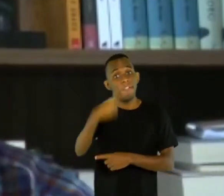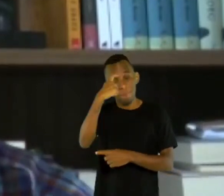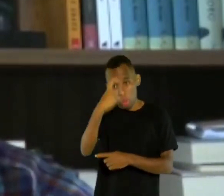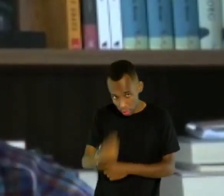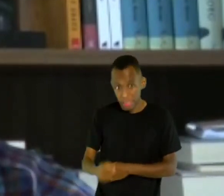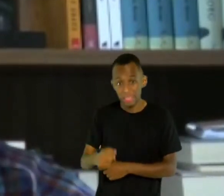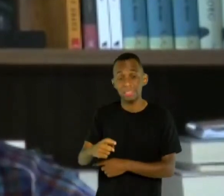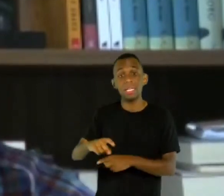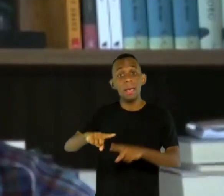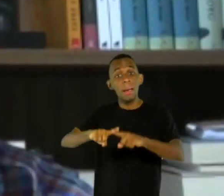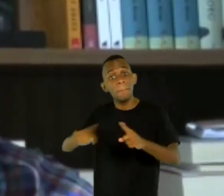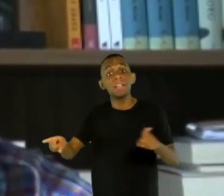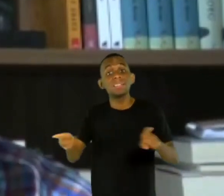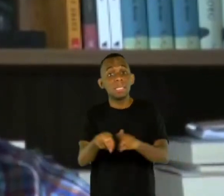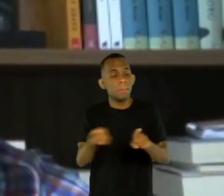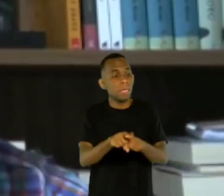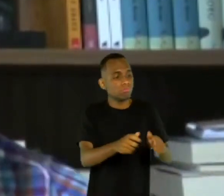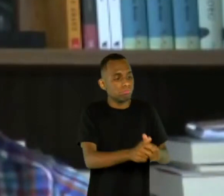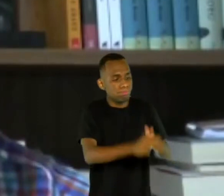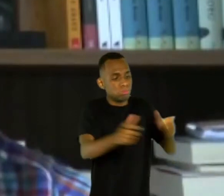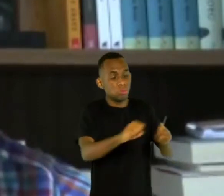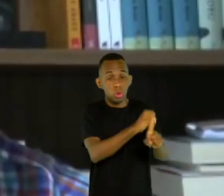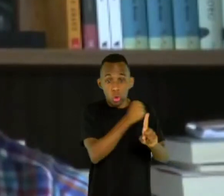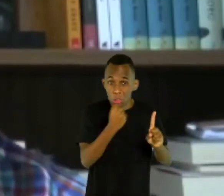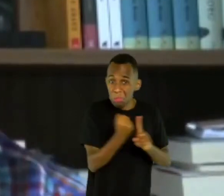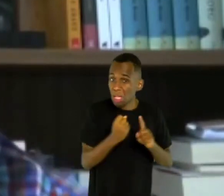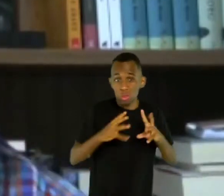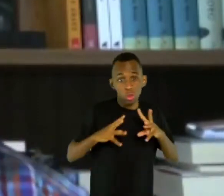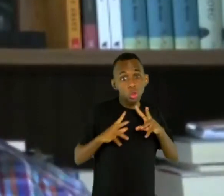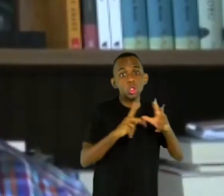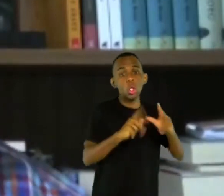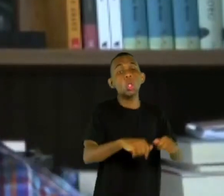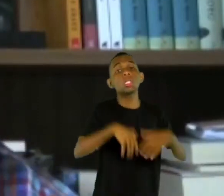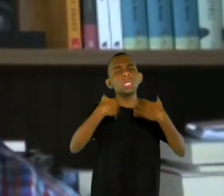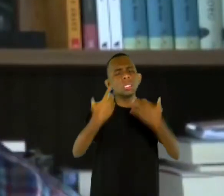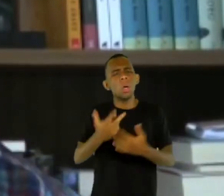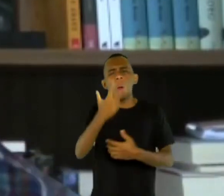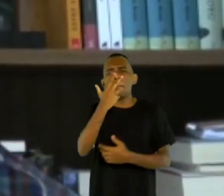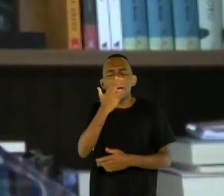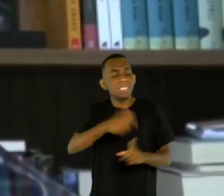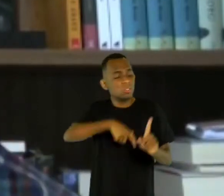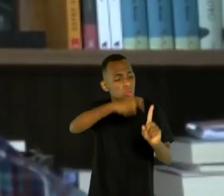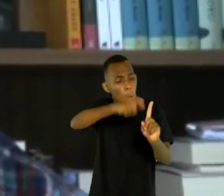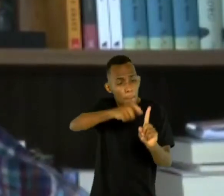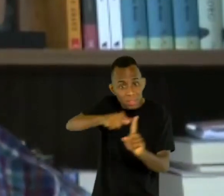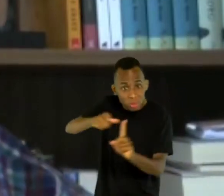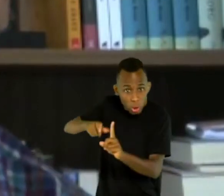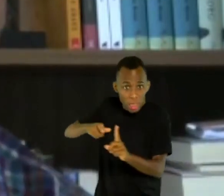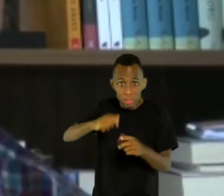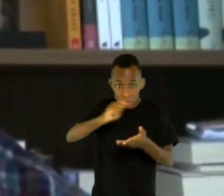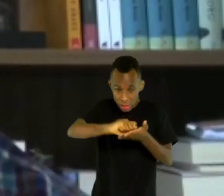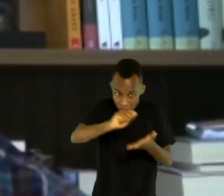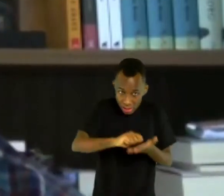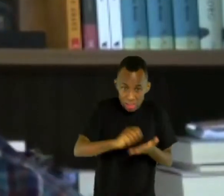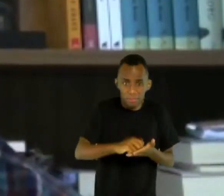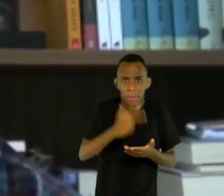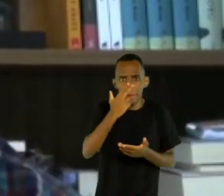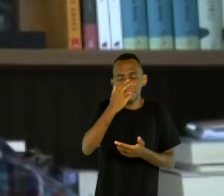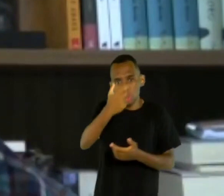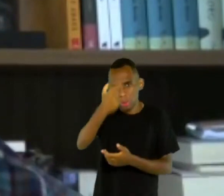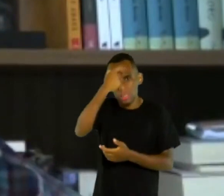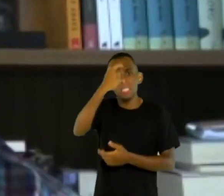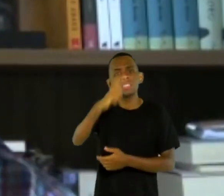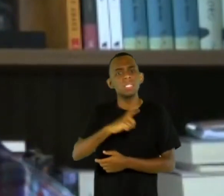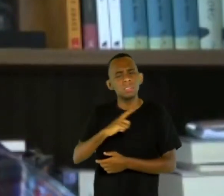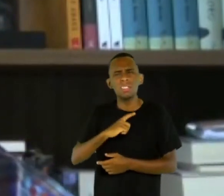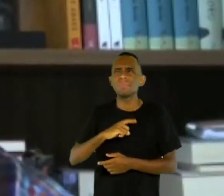toda a sociedade. Isso. E parece que seus personagens ganham essa consciência. Não que no passado não existisse,